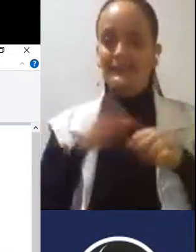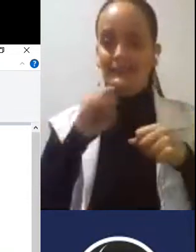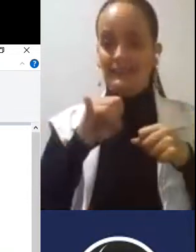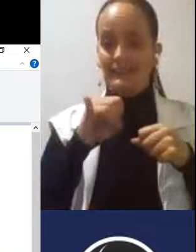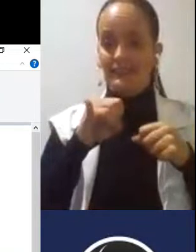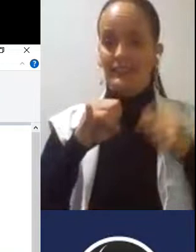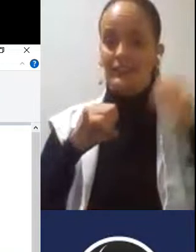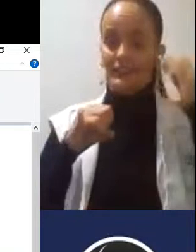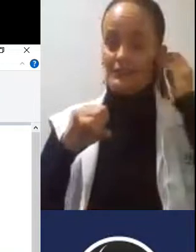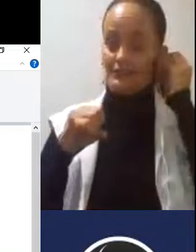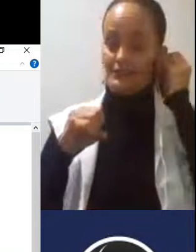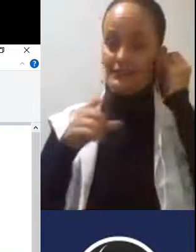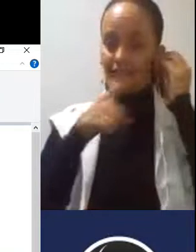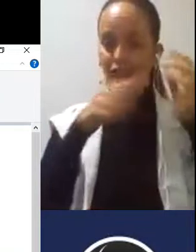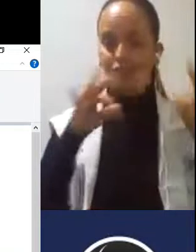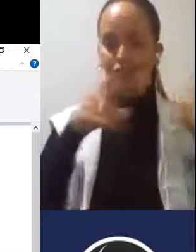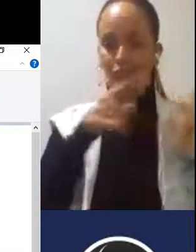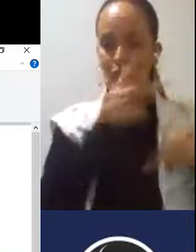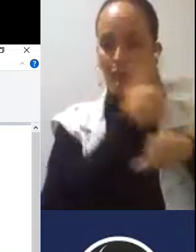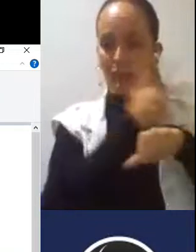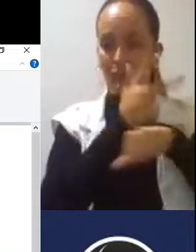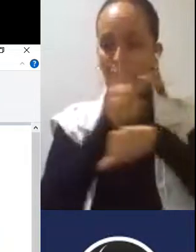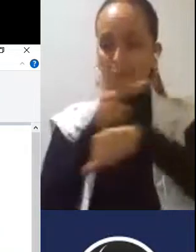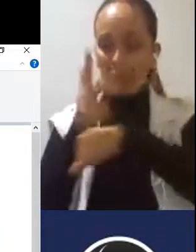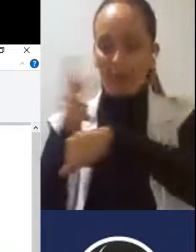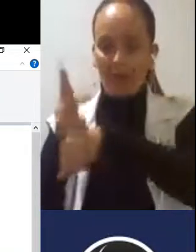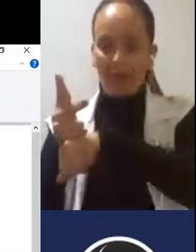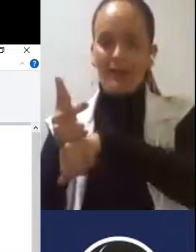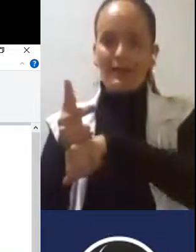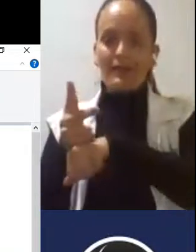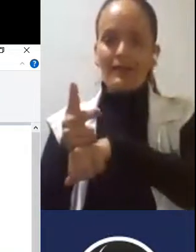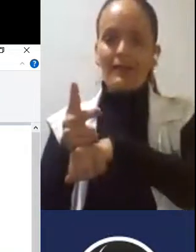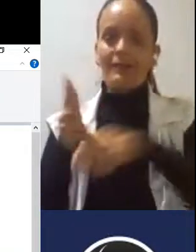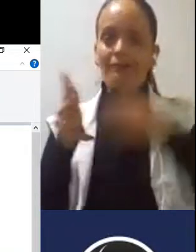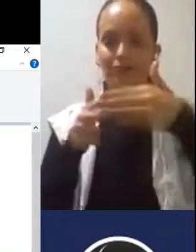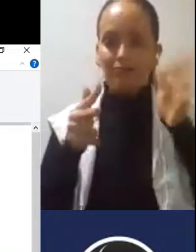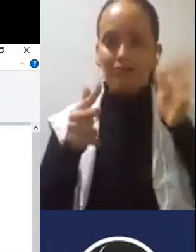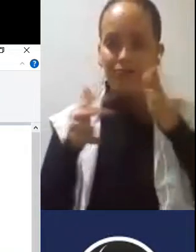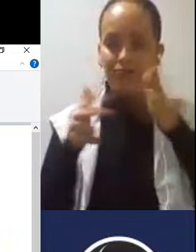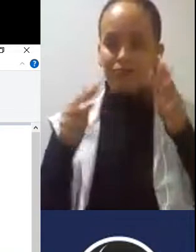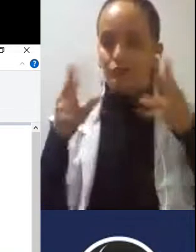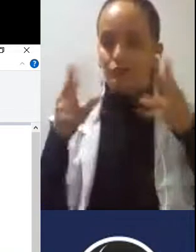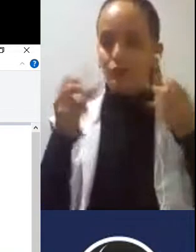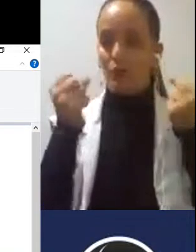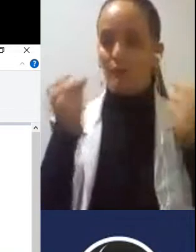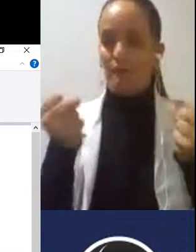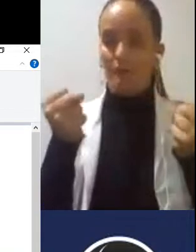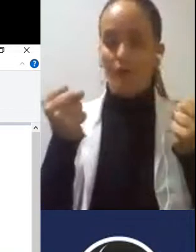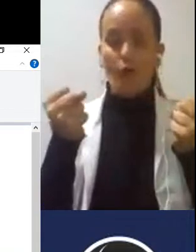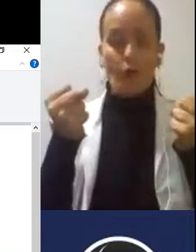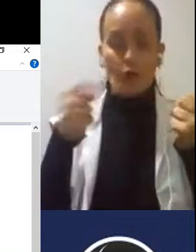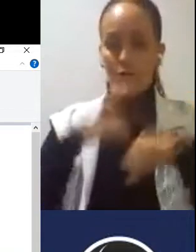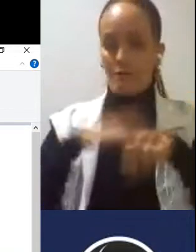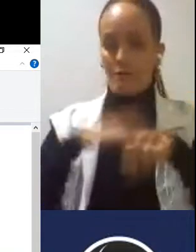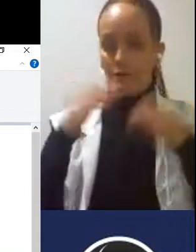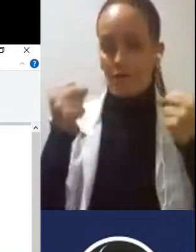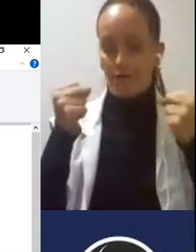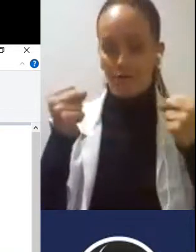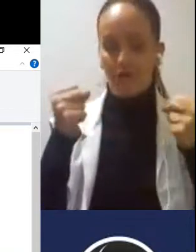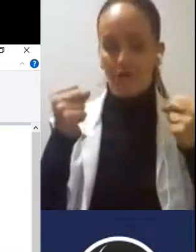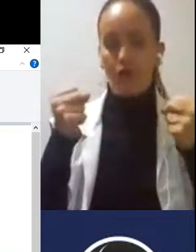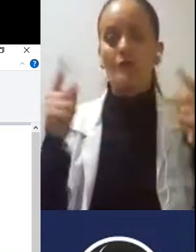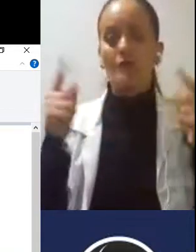a resistência elétrica dos cabos vai continuar a mesma, certo? A resistência dos condutores. Mas você aumentando o potencial, você vai